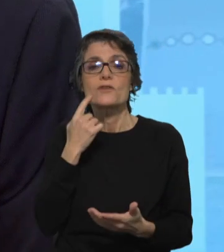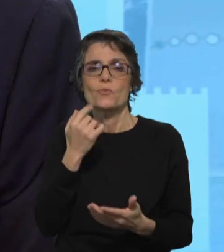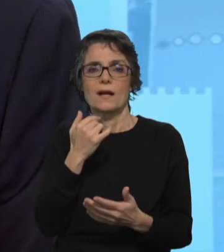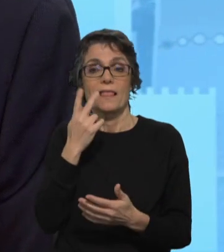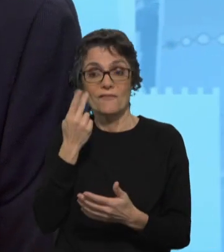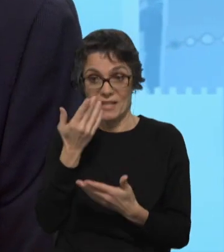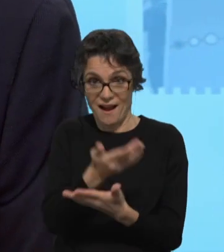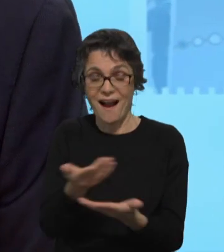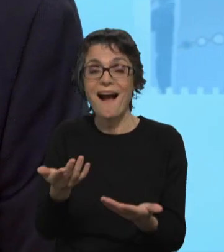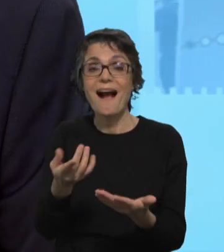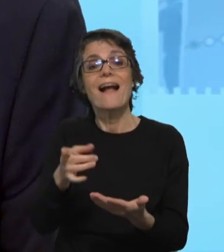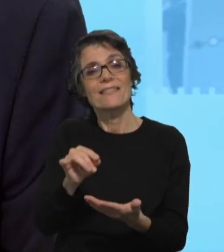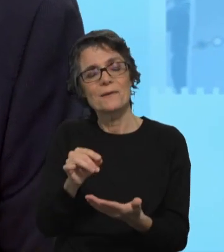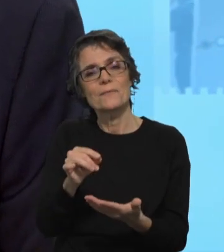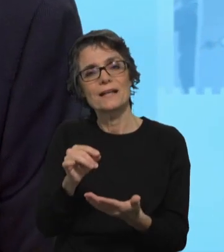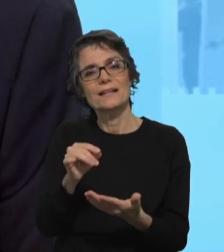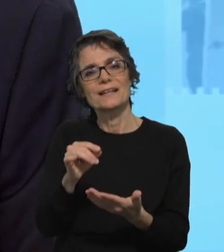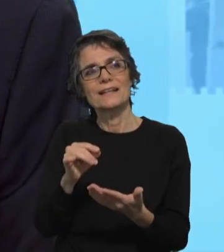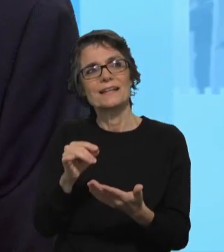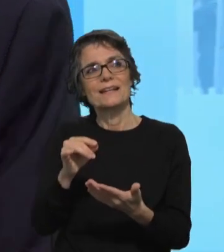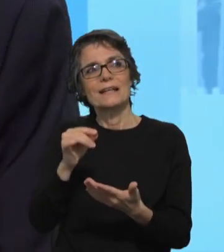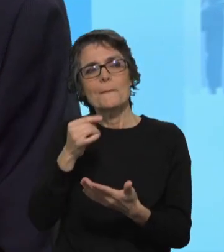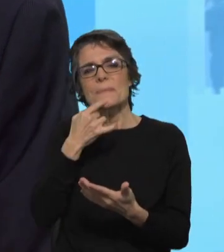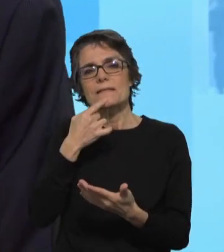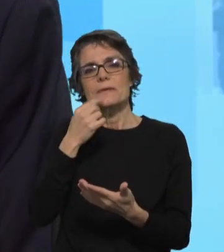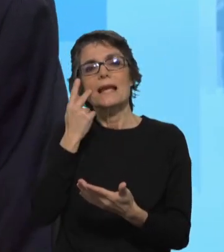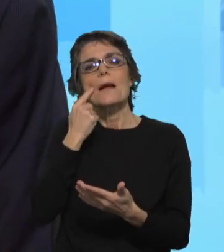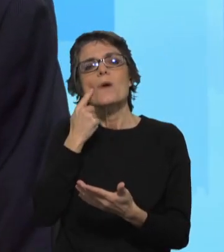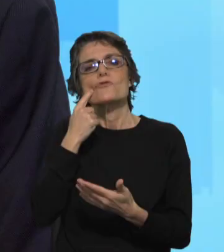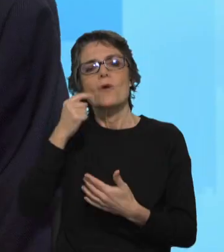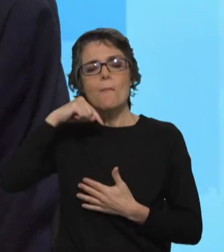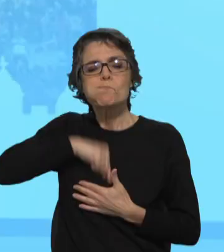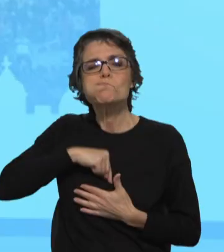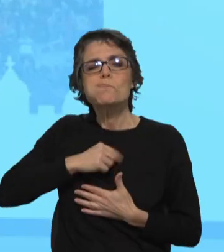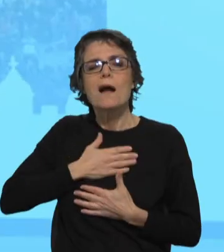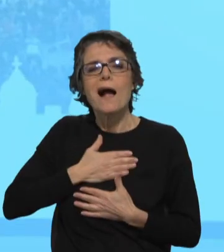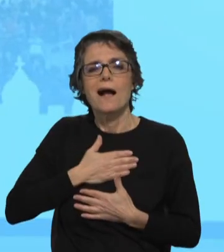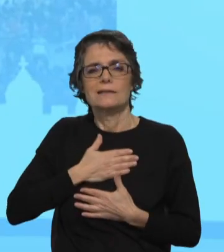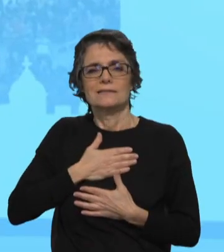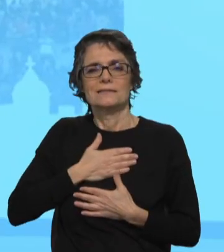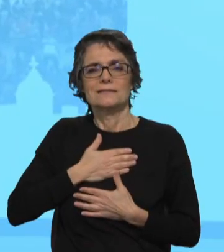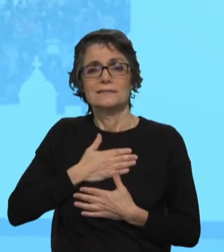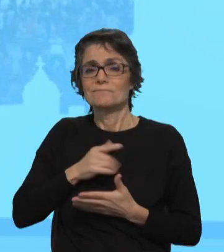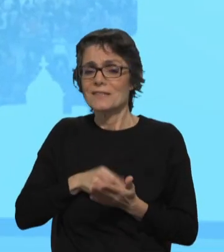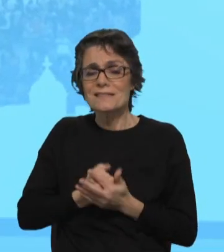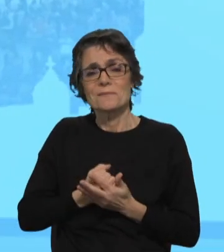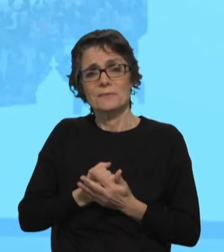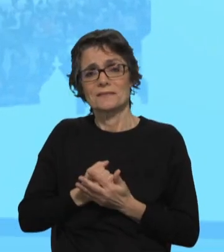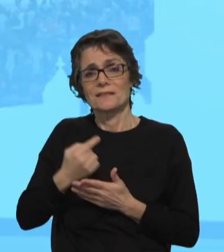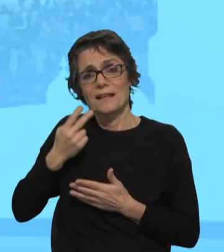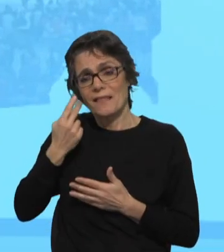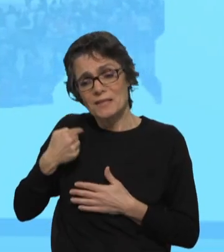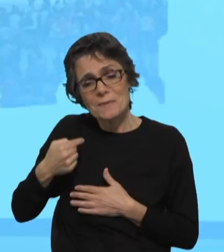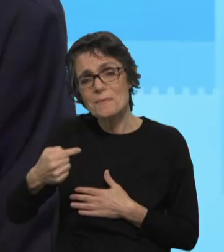mas é também de reconhecer a Páscoa que já está na vida. E isso é que eu acho que é uma tarefa espiritual muito ordinária,